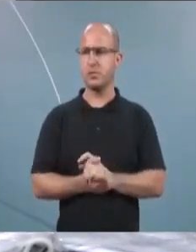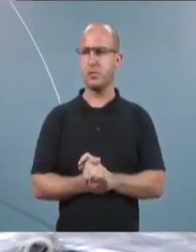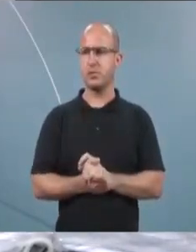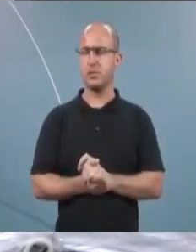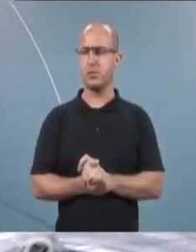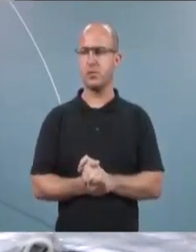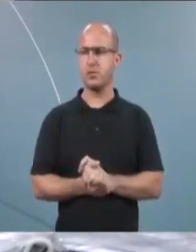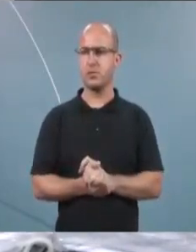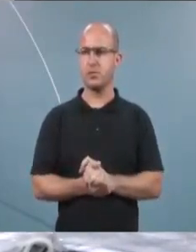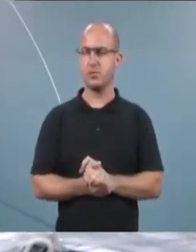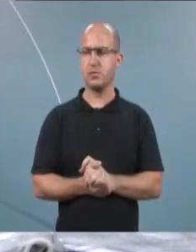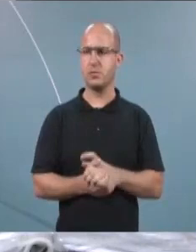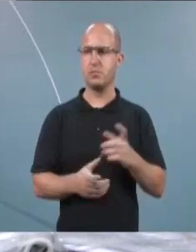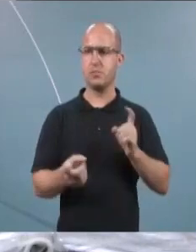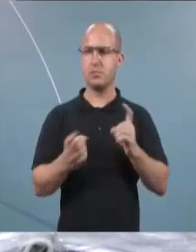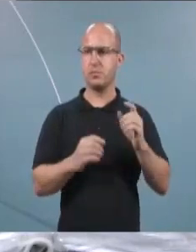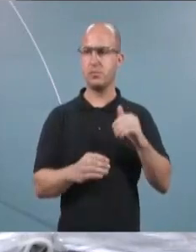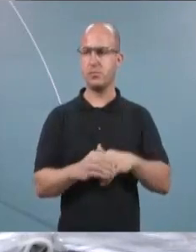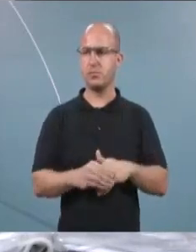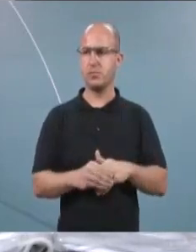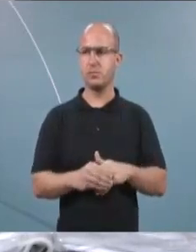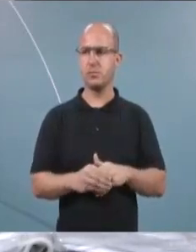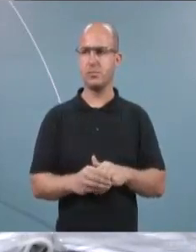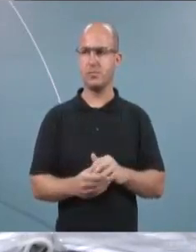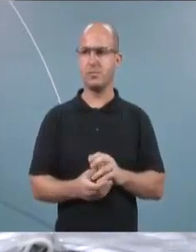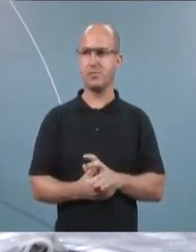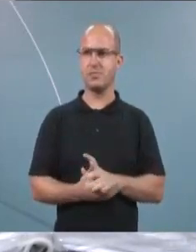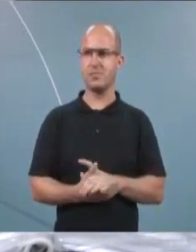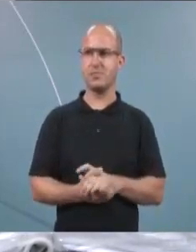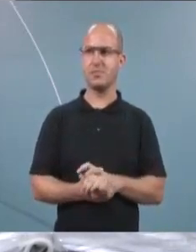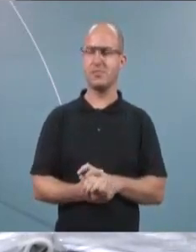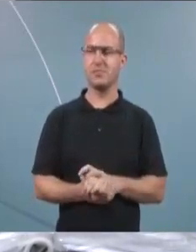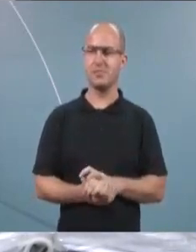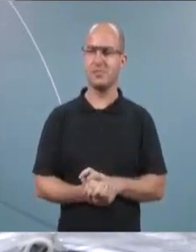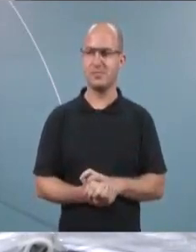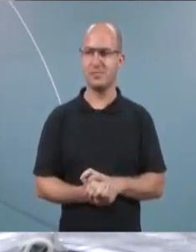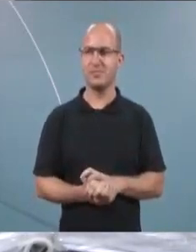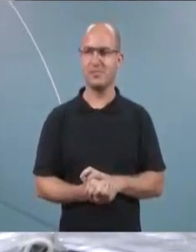ainda então em discussão em votação